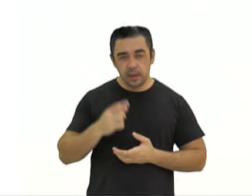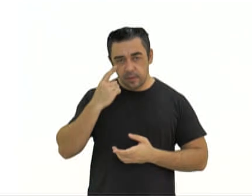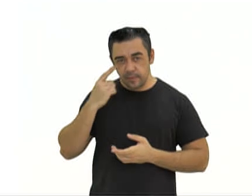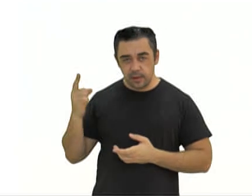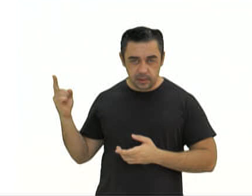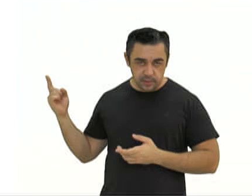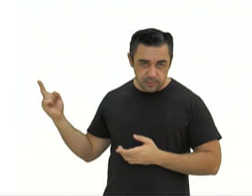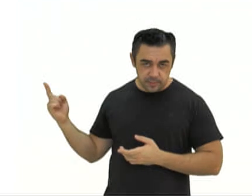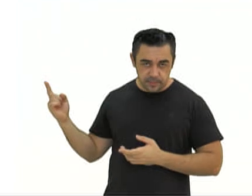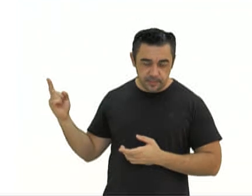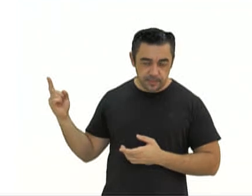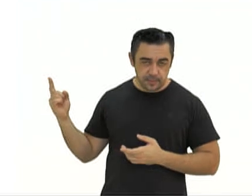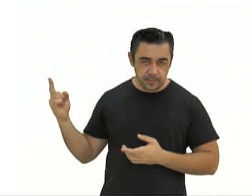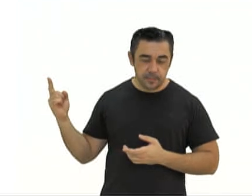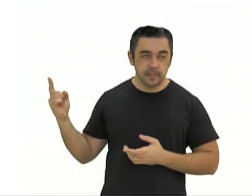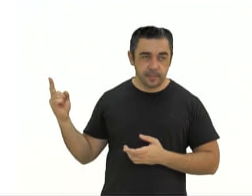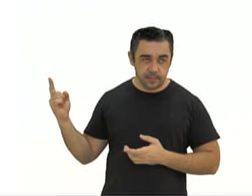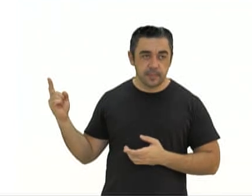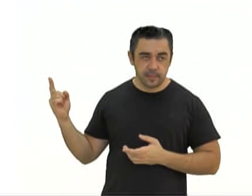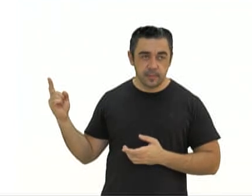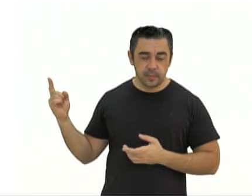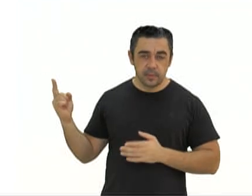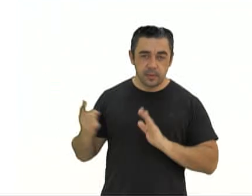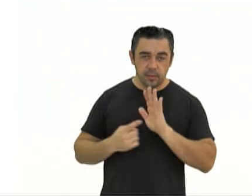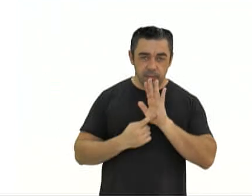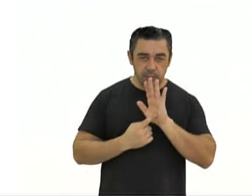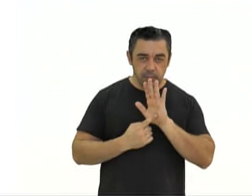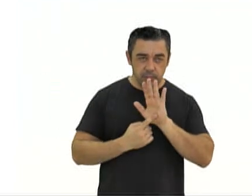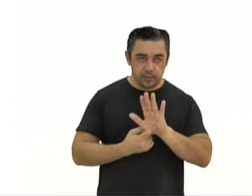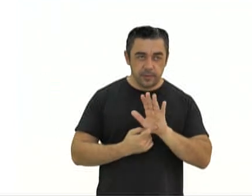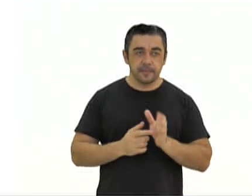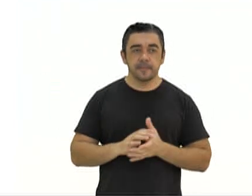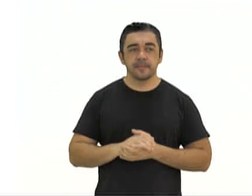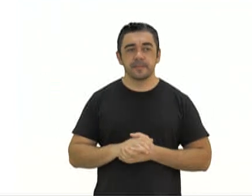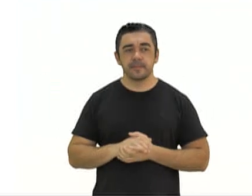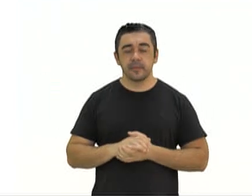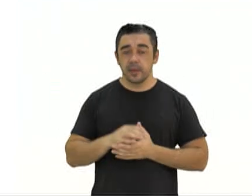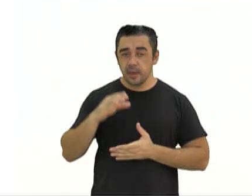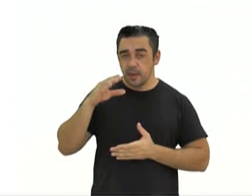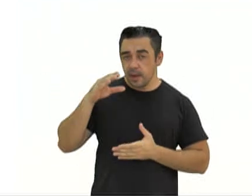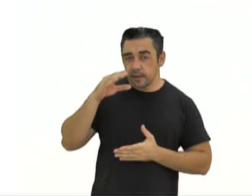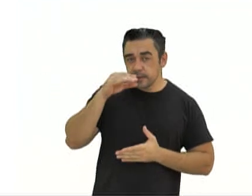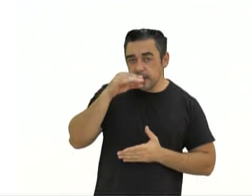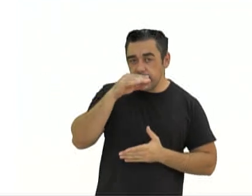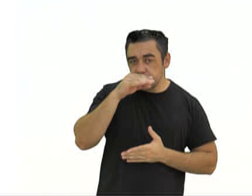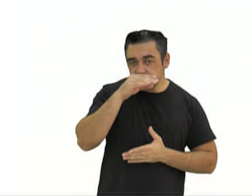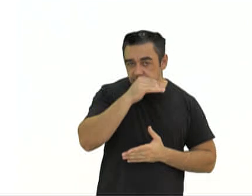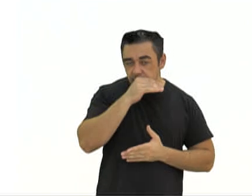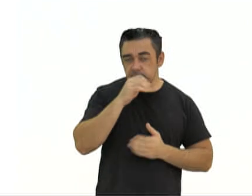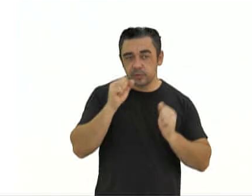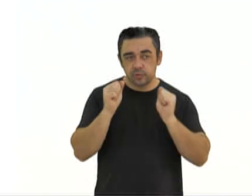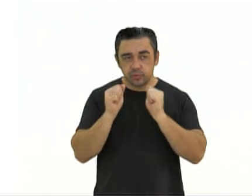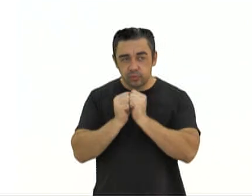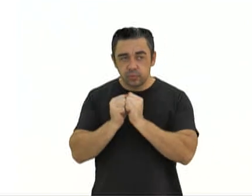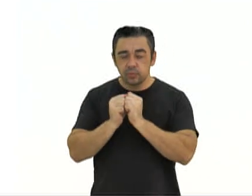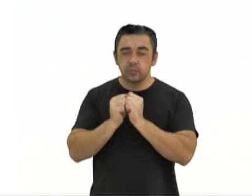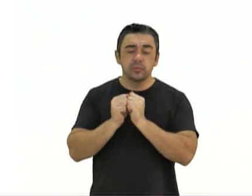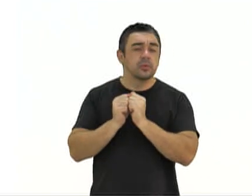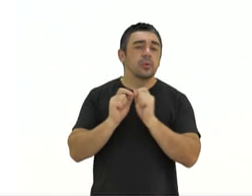que é esse composto que tá aqui para vocês, tá? Composto que tá à esquerda da flecha. Quando aquecido na presença de um catalisador, o